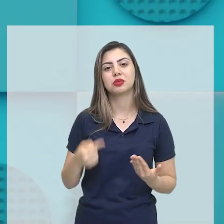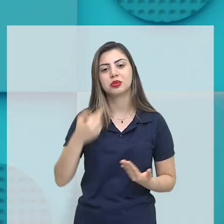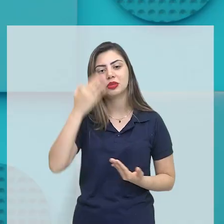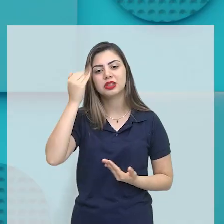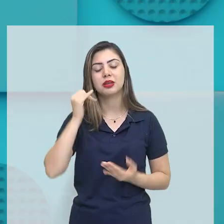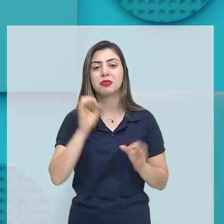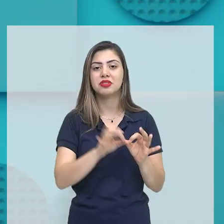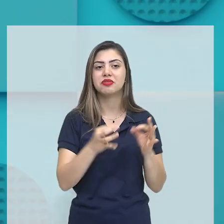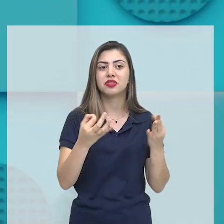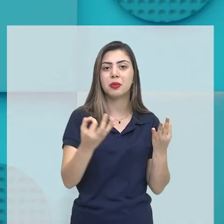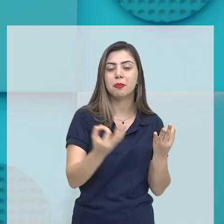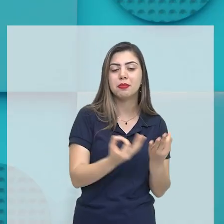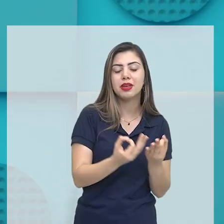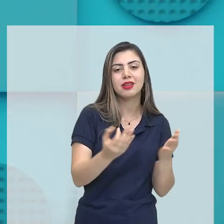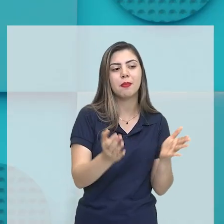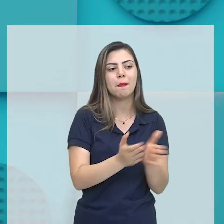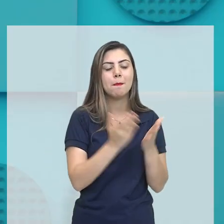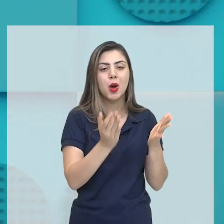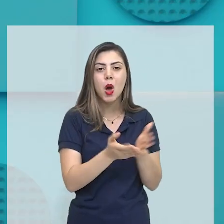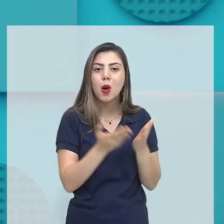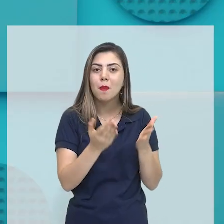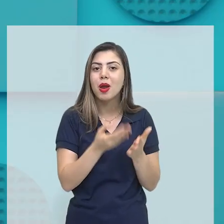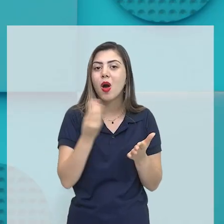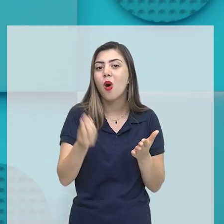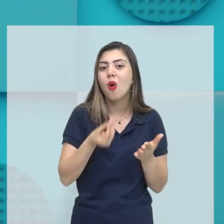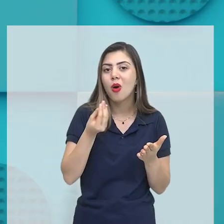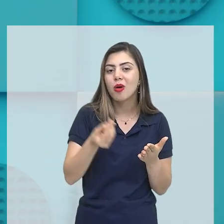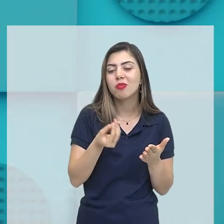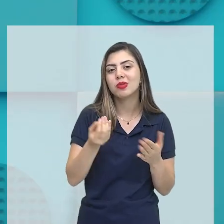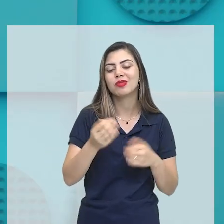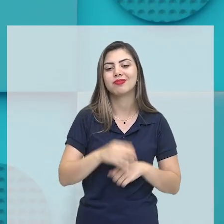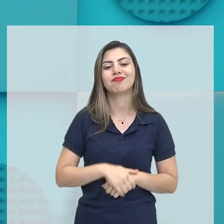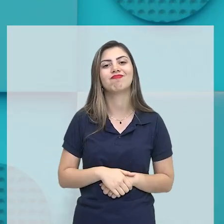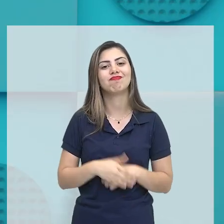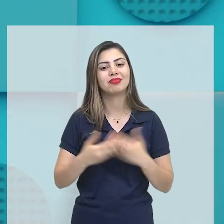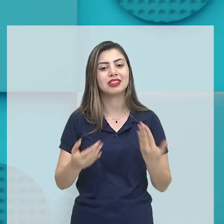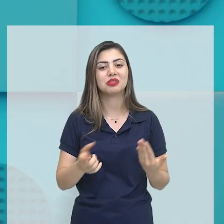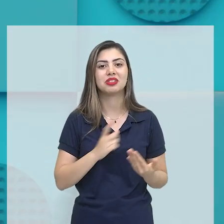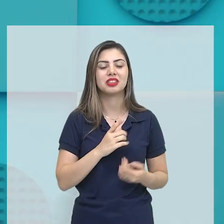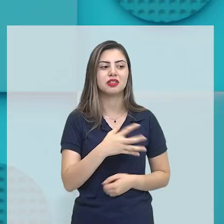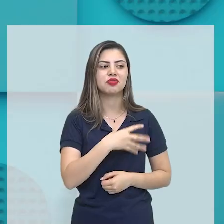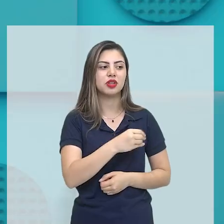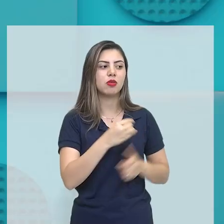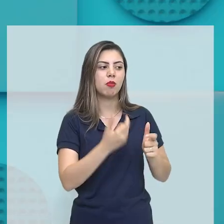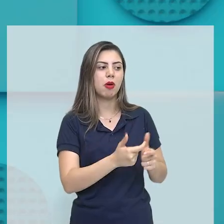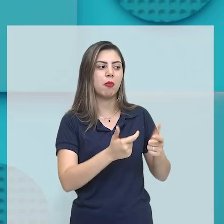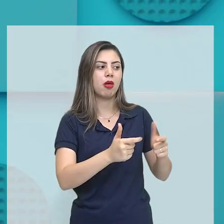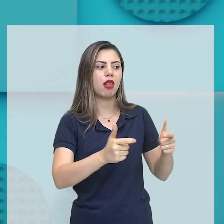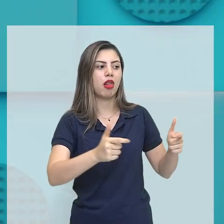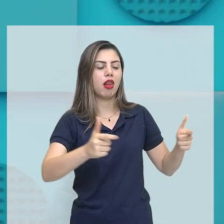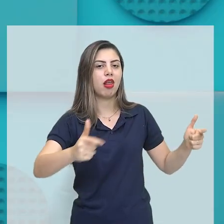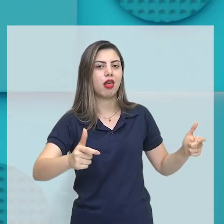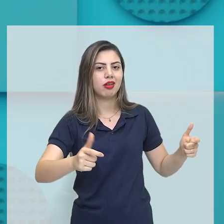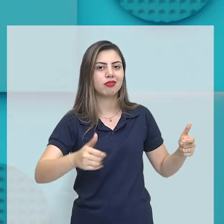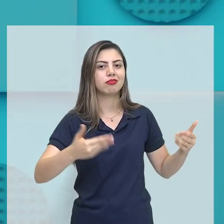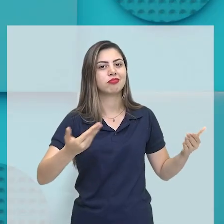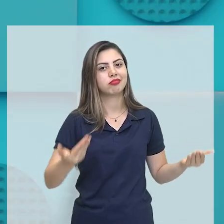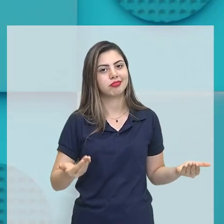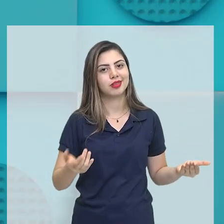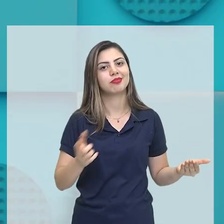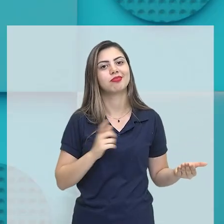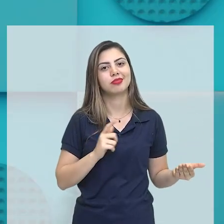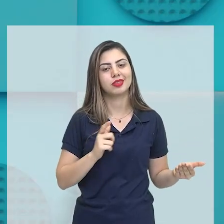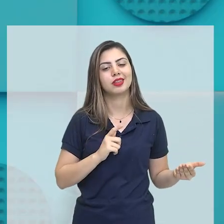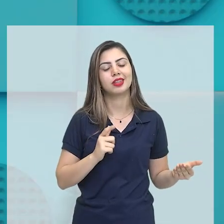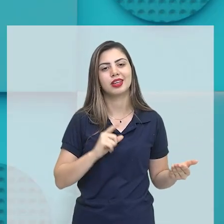mais simples, né, as famílias mais pobres, elas têm uma tendência de ter mais filhos, né? E é o que acontece,